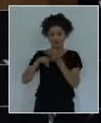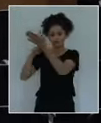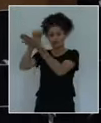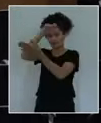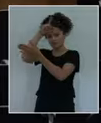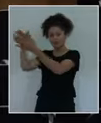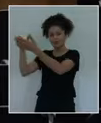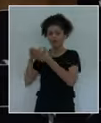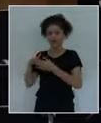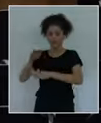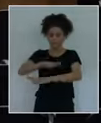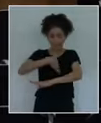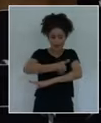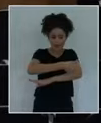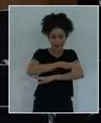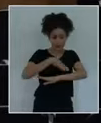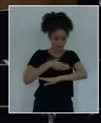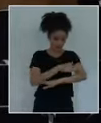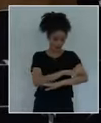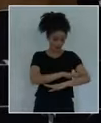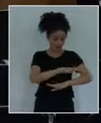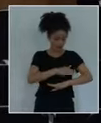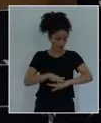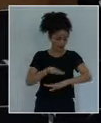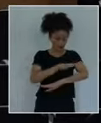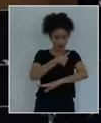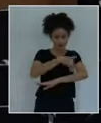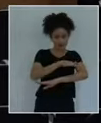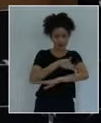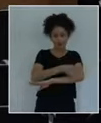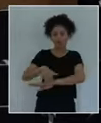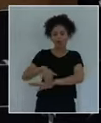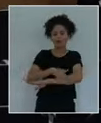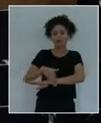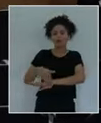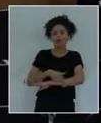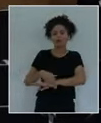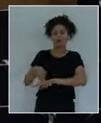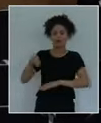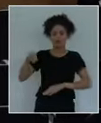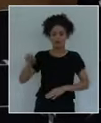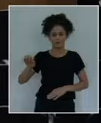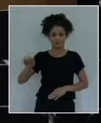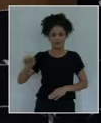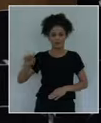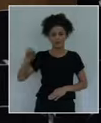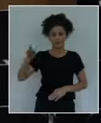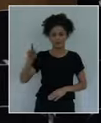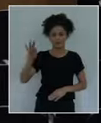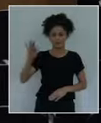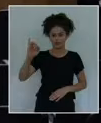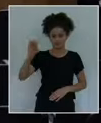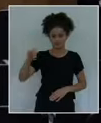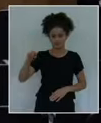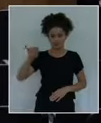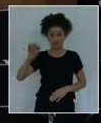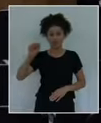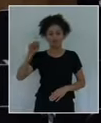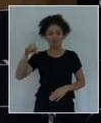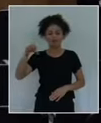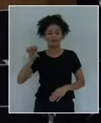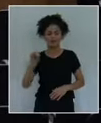determinar serviço de pintura no redutor de velocidade da rua Professor Raimundo Martiniano Ferreira, a pedido dos moradores. Ana Maria